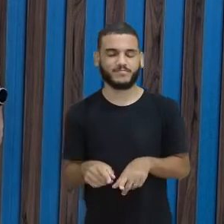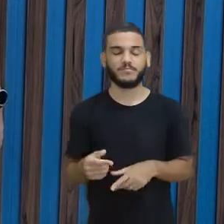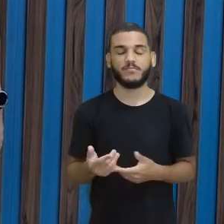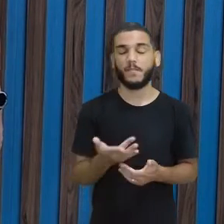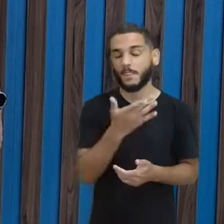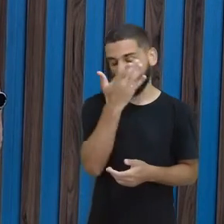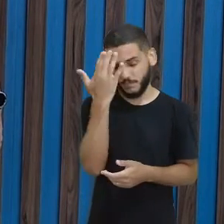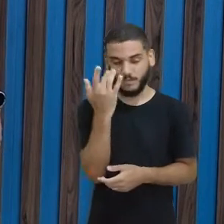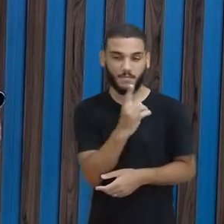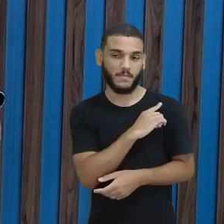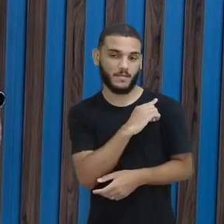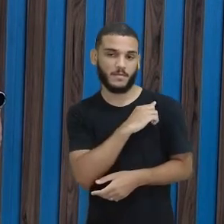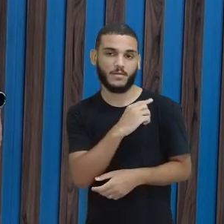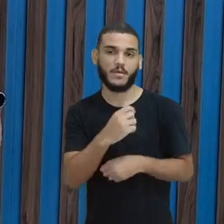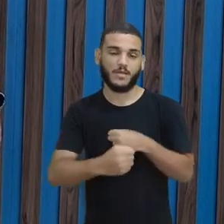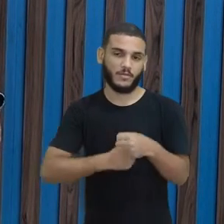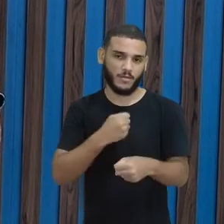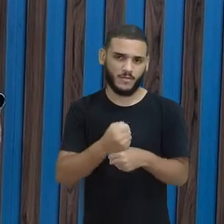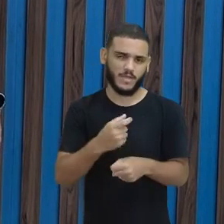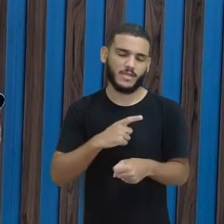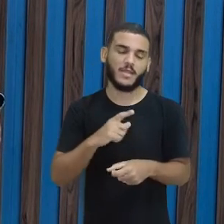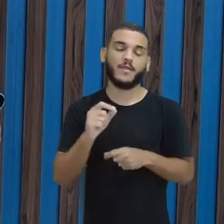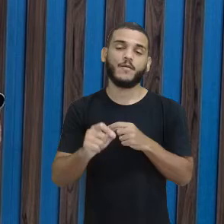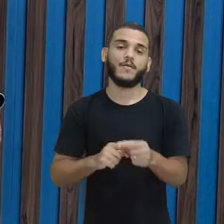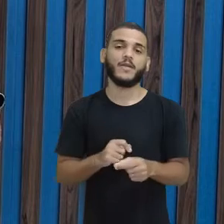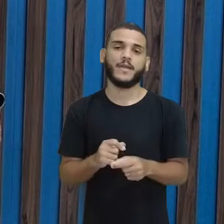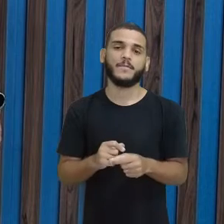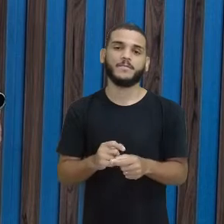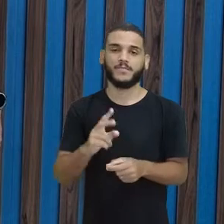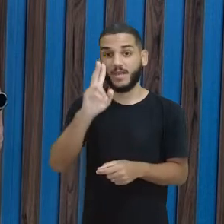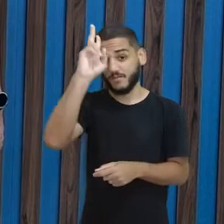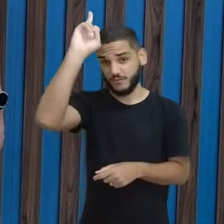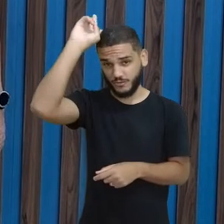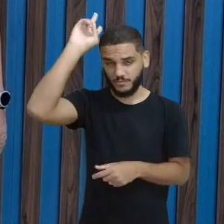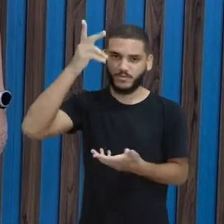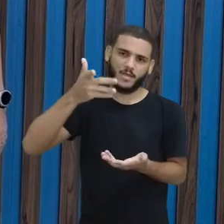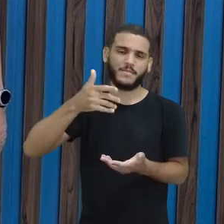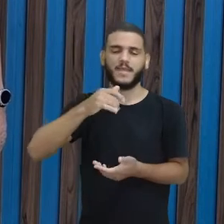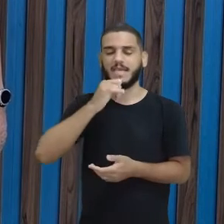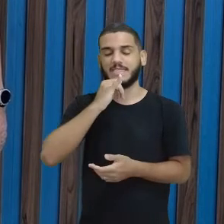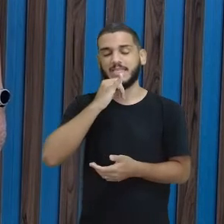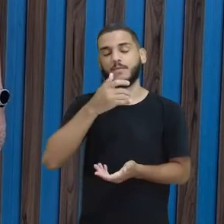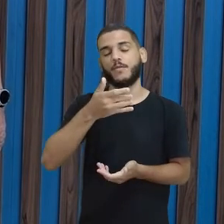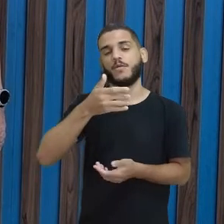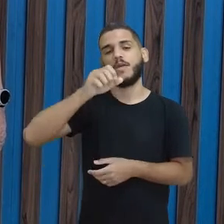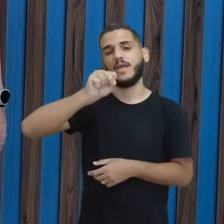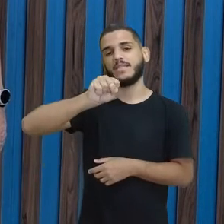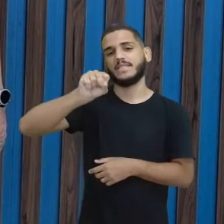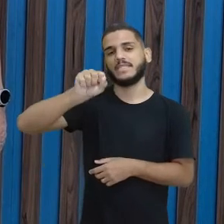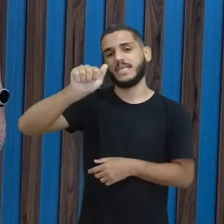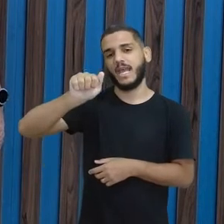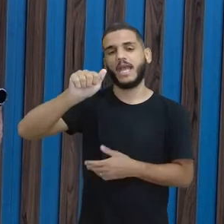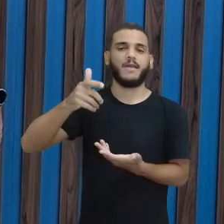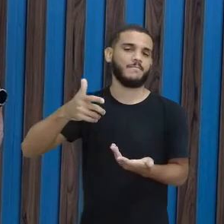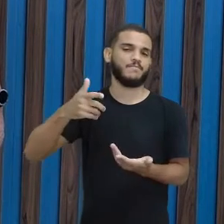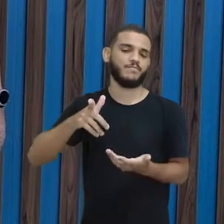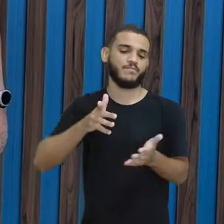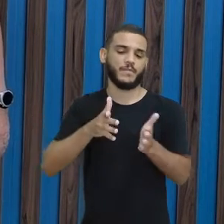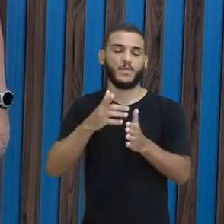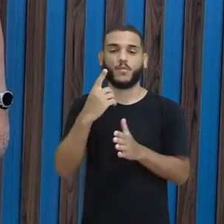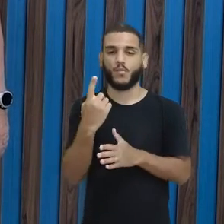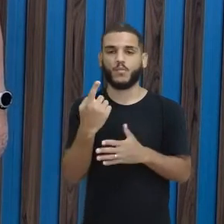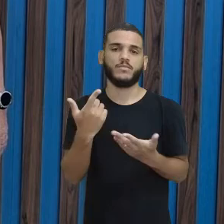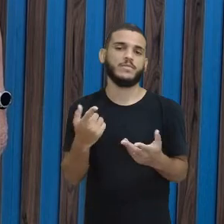vem. Ano que vem ele vai enfrentar alguns vestibulares, tipo o SSA1. O vestibular do 1º ano. Então, lá já começa, e o Enem